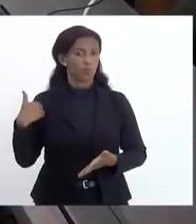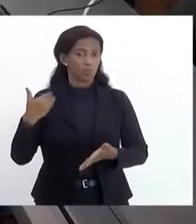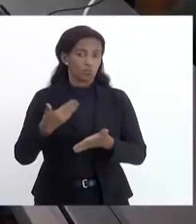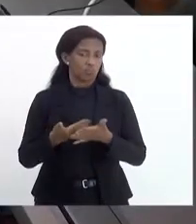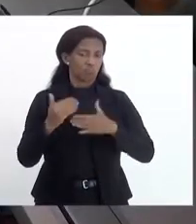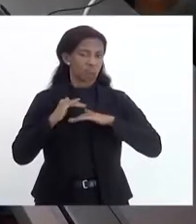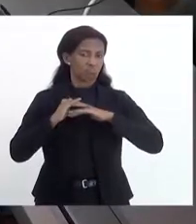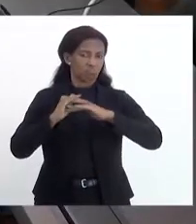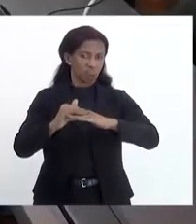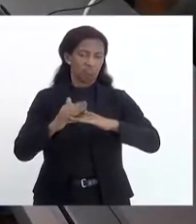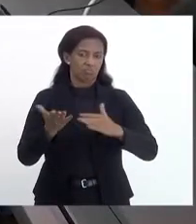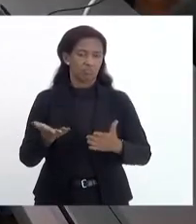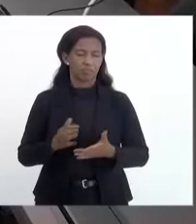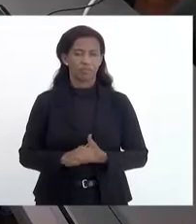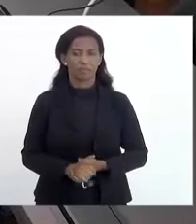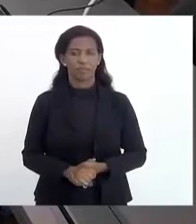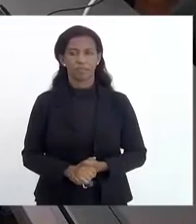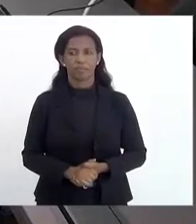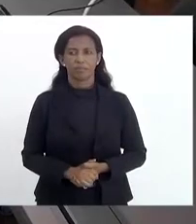ela.